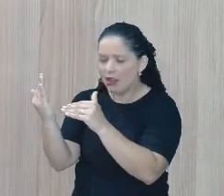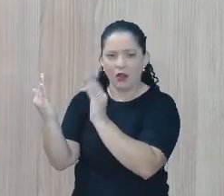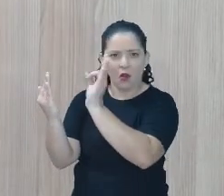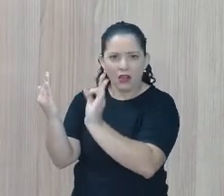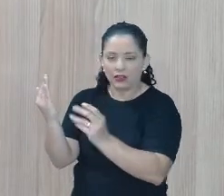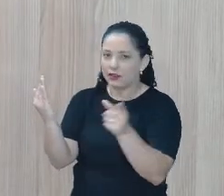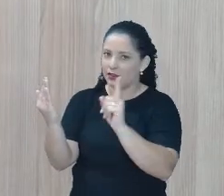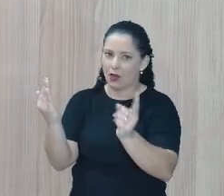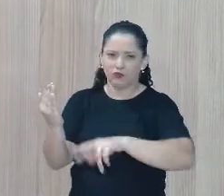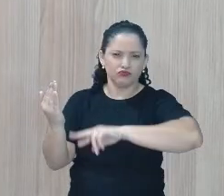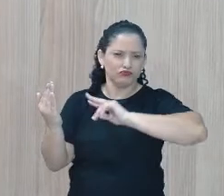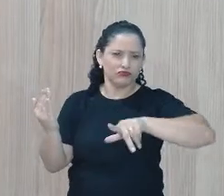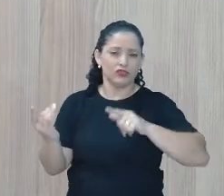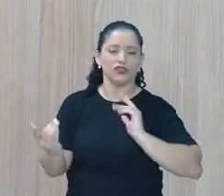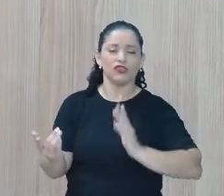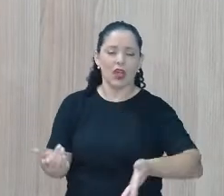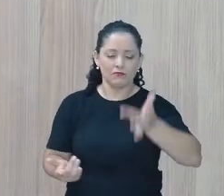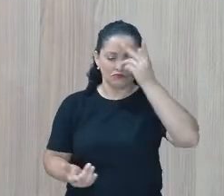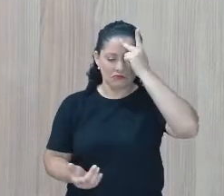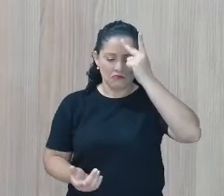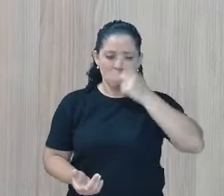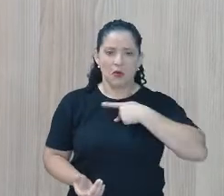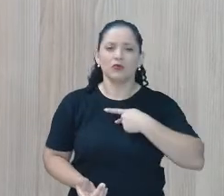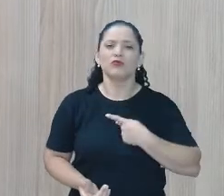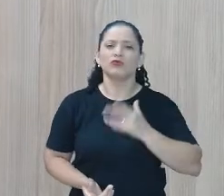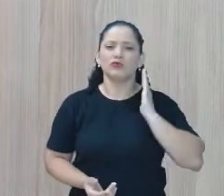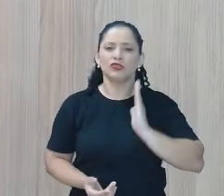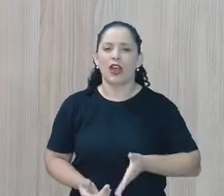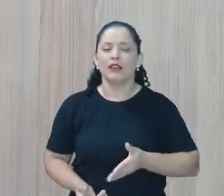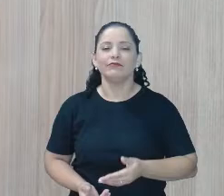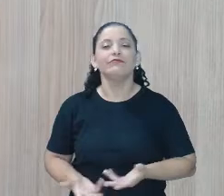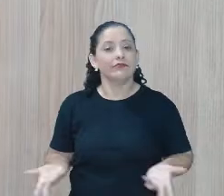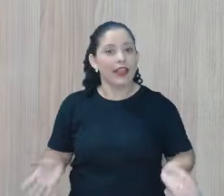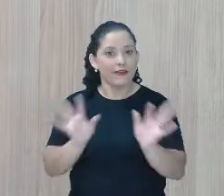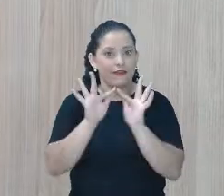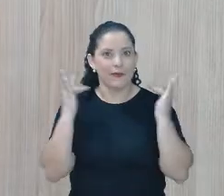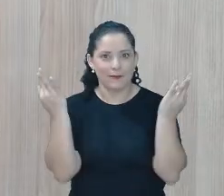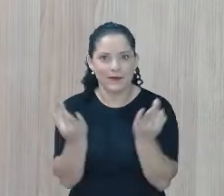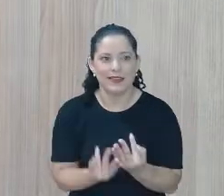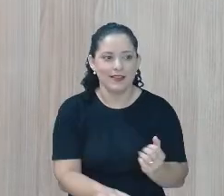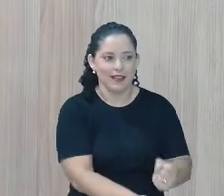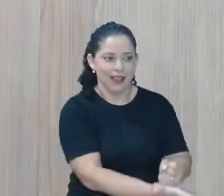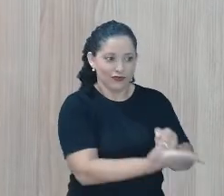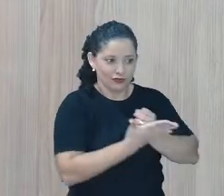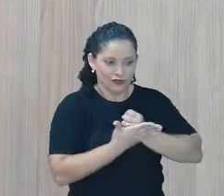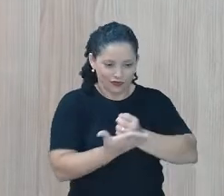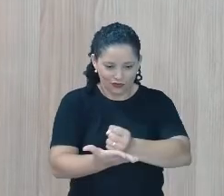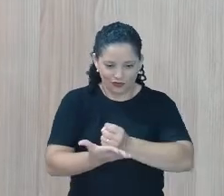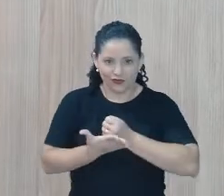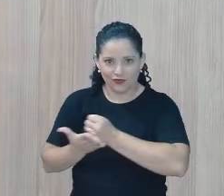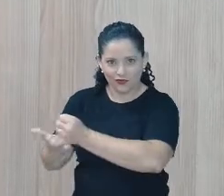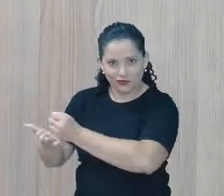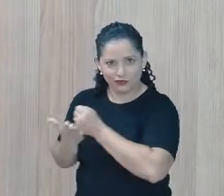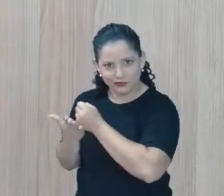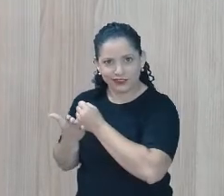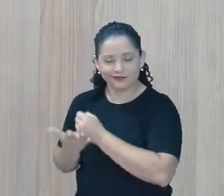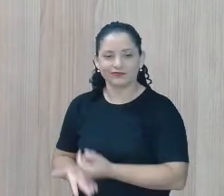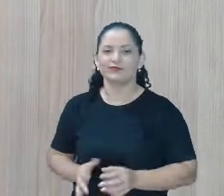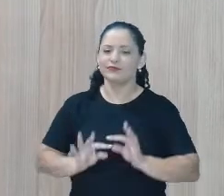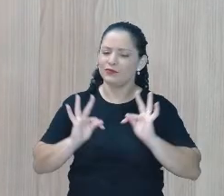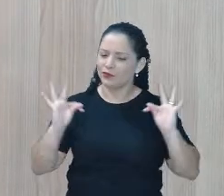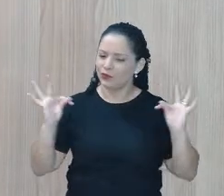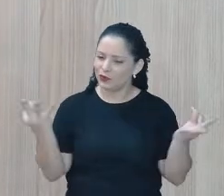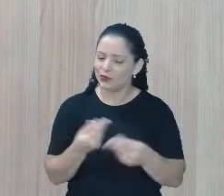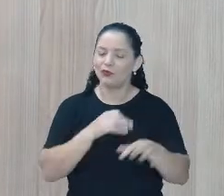e a gente se organiza de uma forma que já deixa tudo pronto, tenho a ajuda de toda a minha família para que eu possa chegar aqui bem, mas deixo